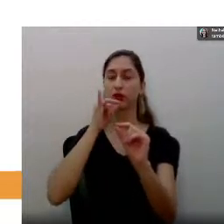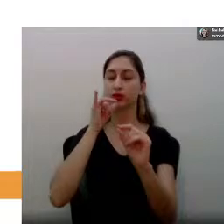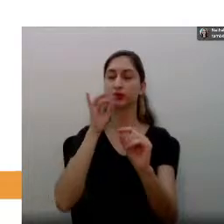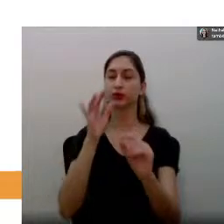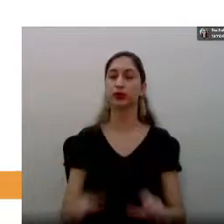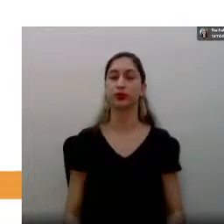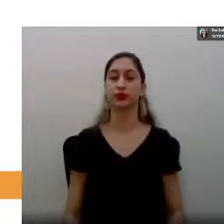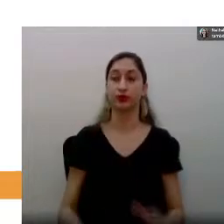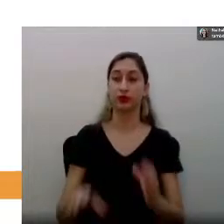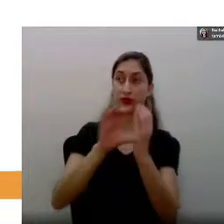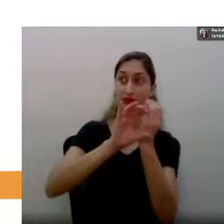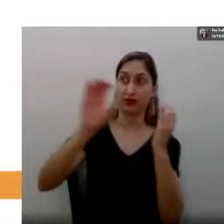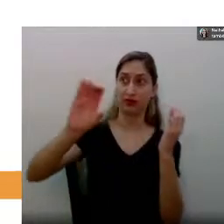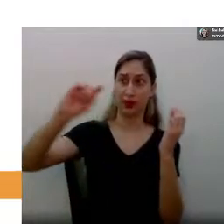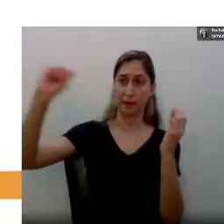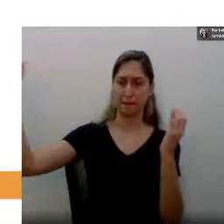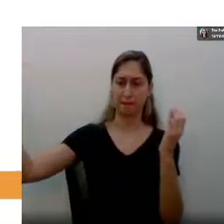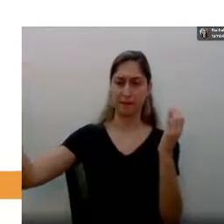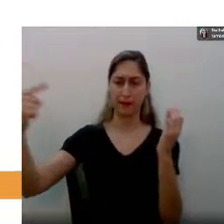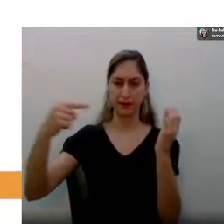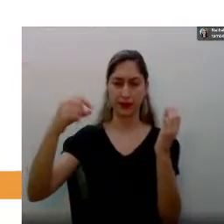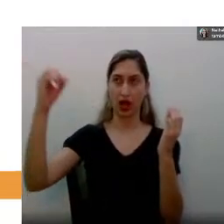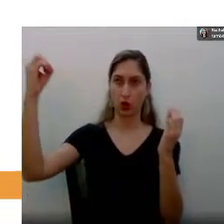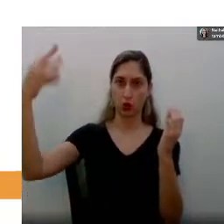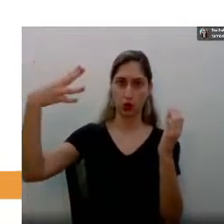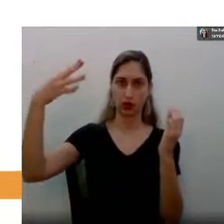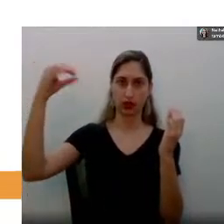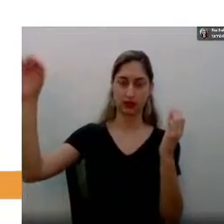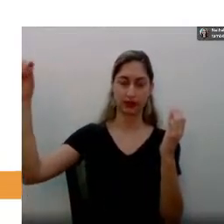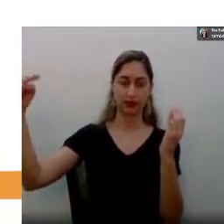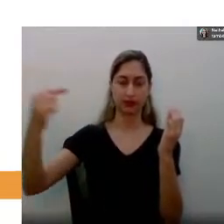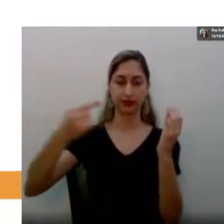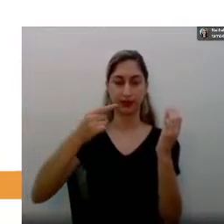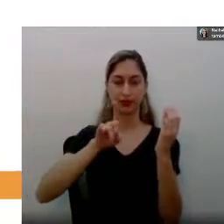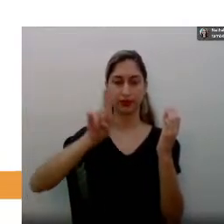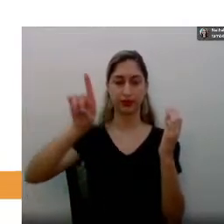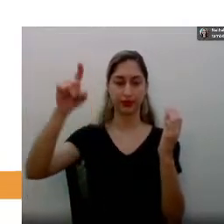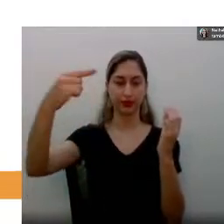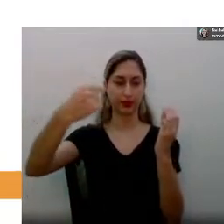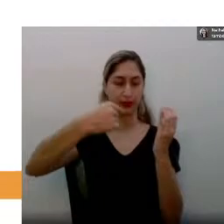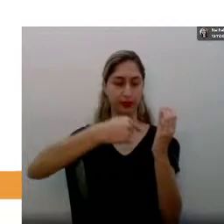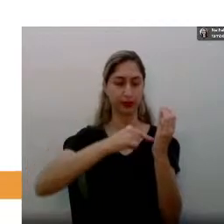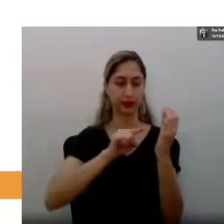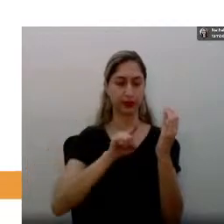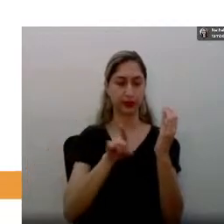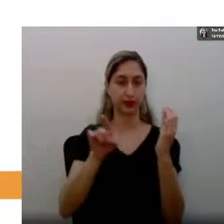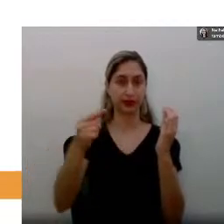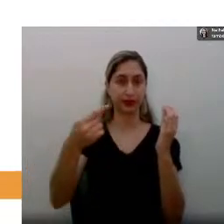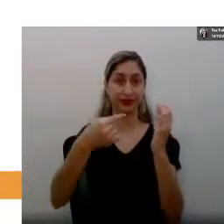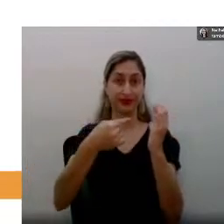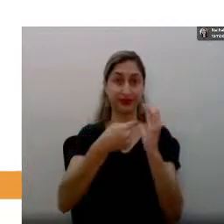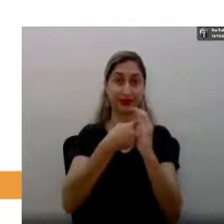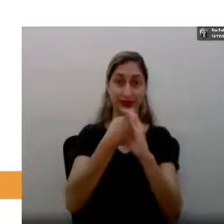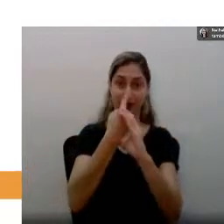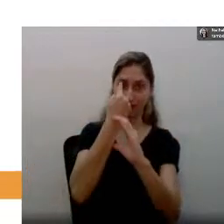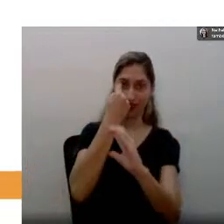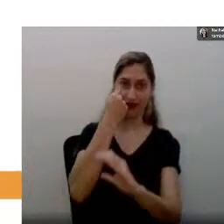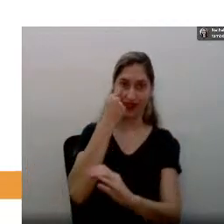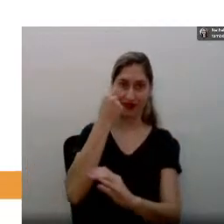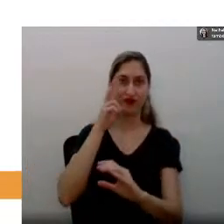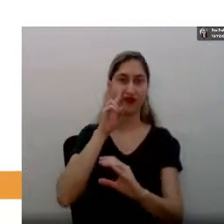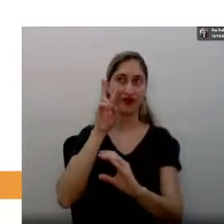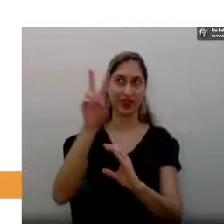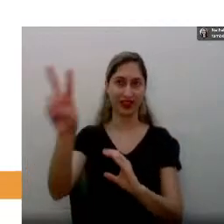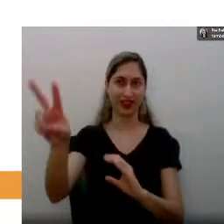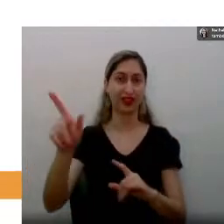espelho vem outro espelho que passa por totalmente até chegar no nosso olho tá ele é um telescópio um pouco diferente de uma construção